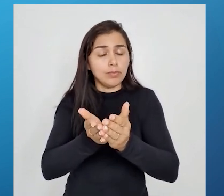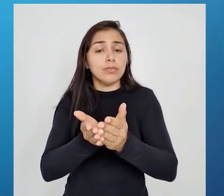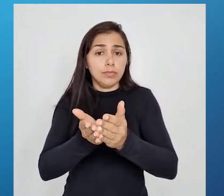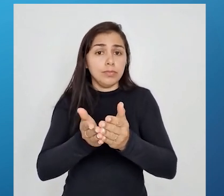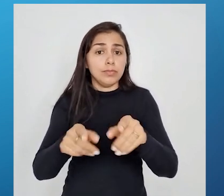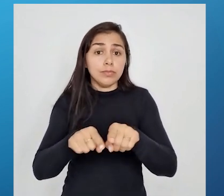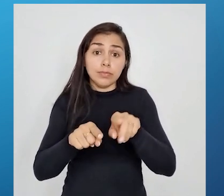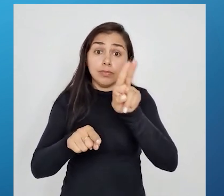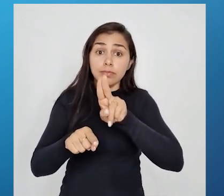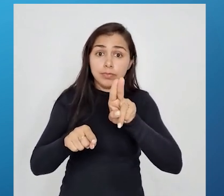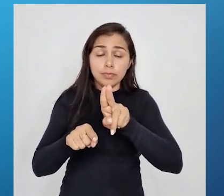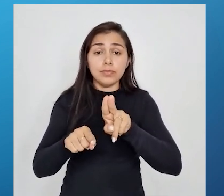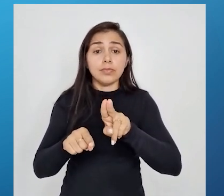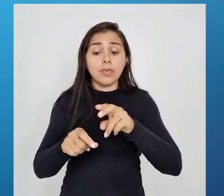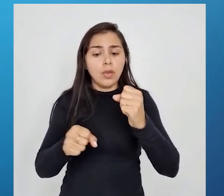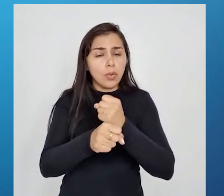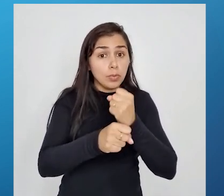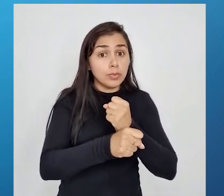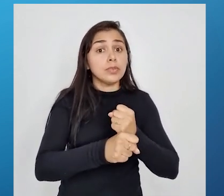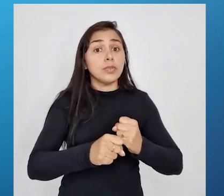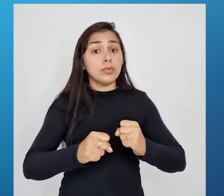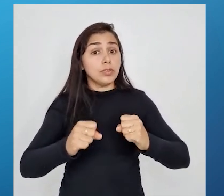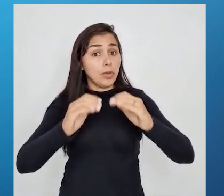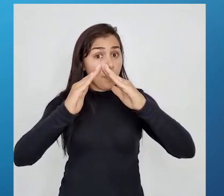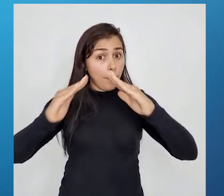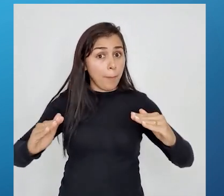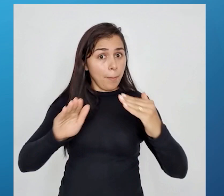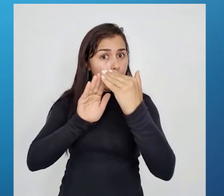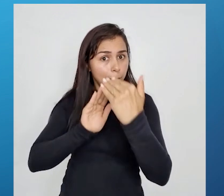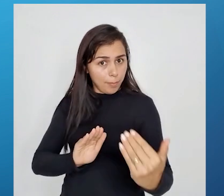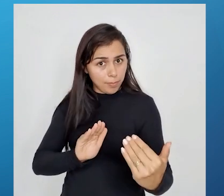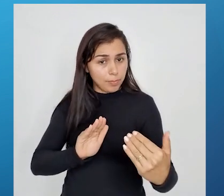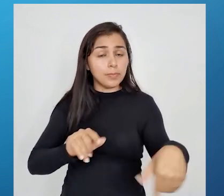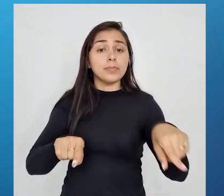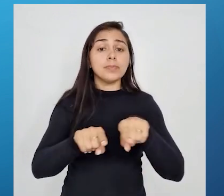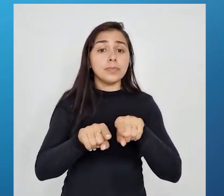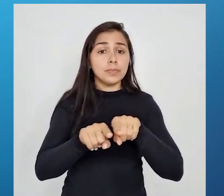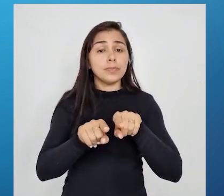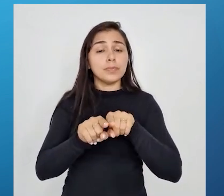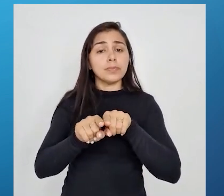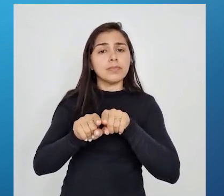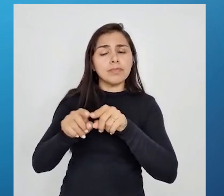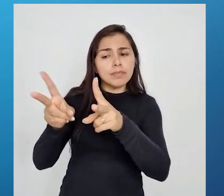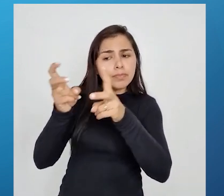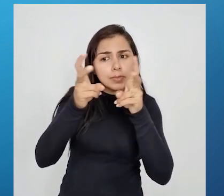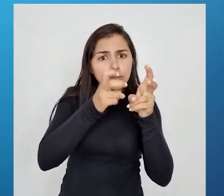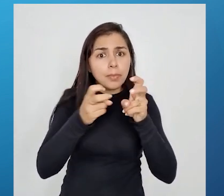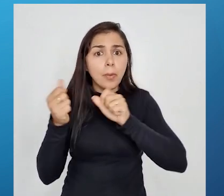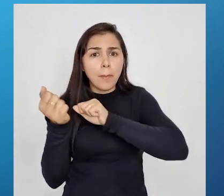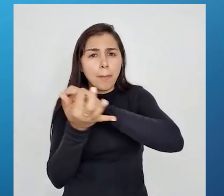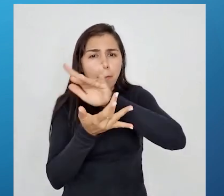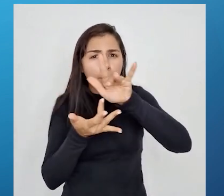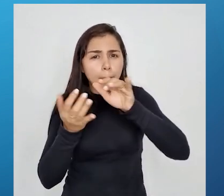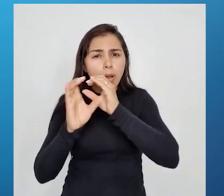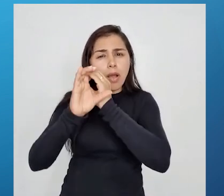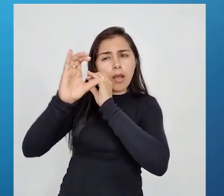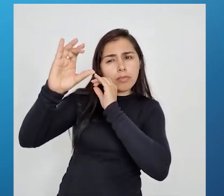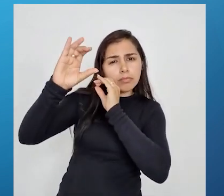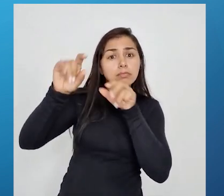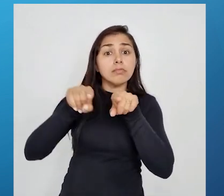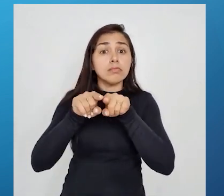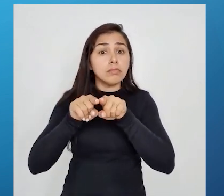para a construção de pirâmides, previsão de rotas e posições de corpos celestes, melhoria na exatidão de rotas